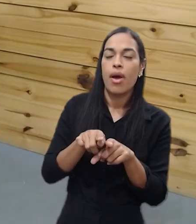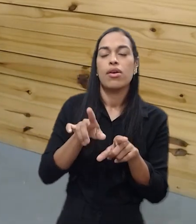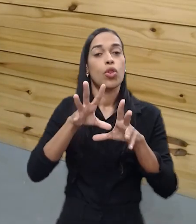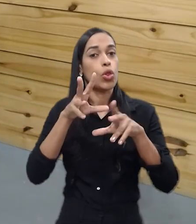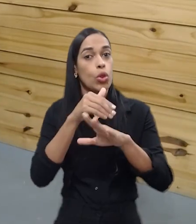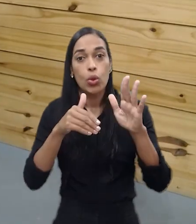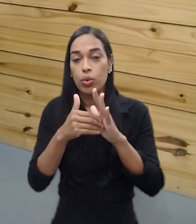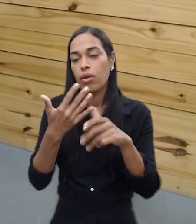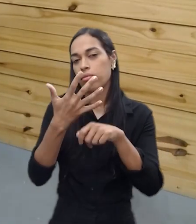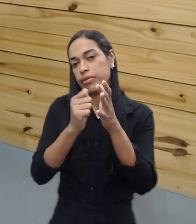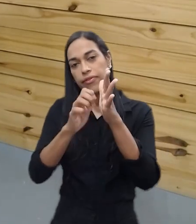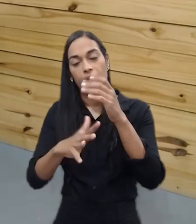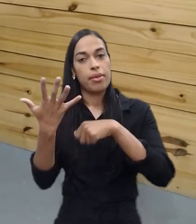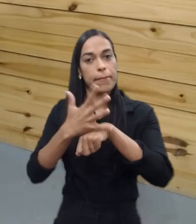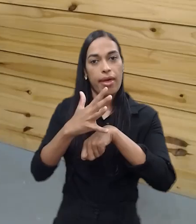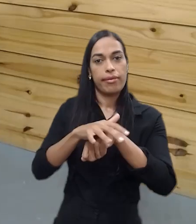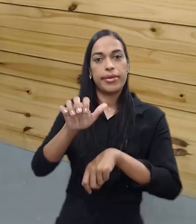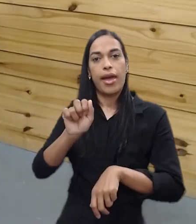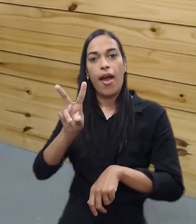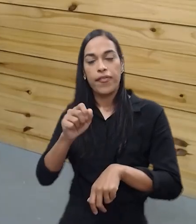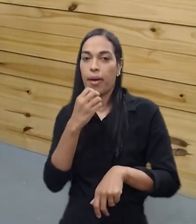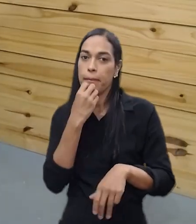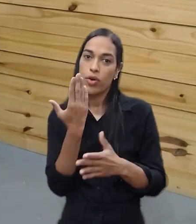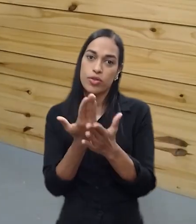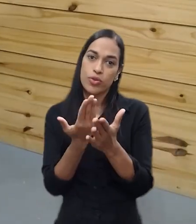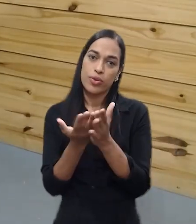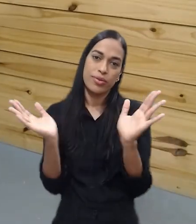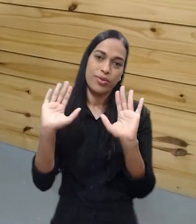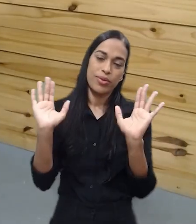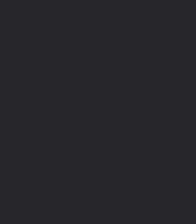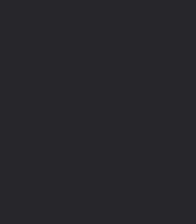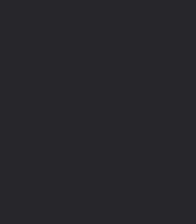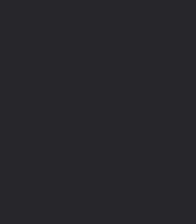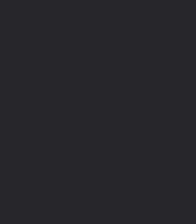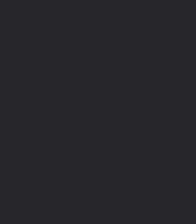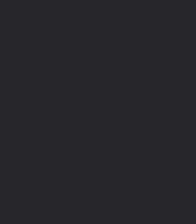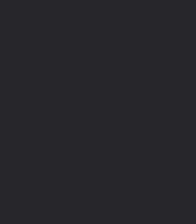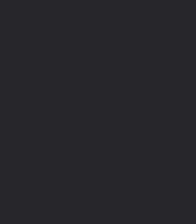atividade prática que se encontra no aula. Bons estudos. Até a próxima.